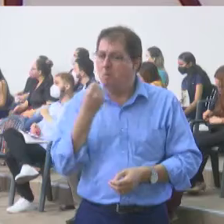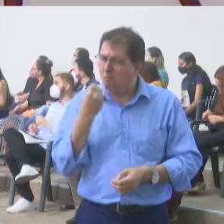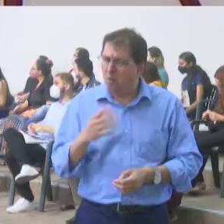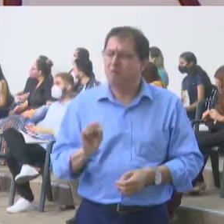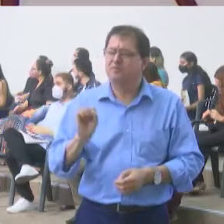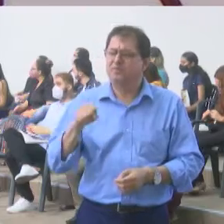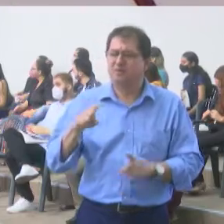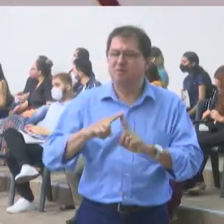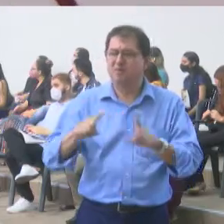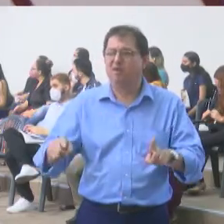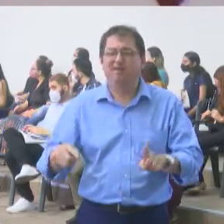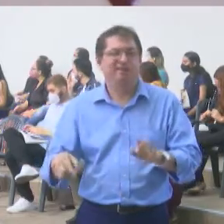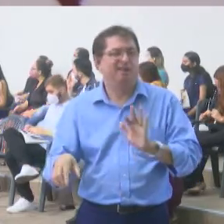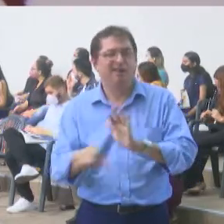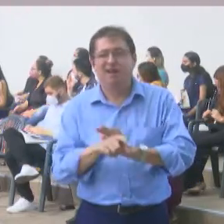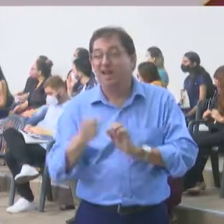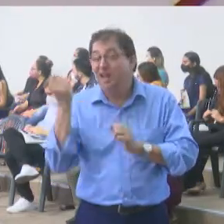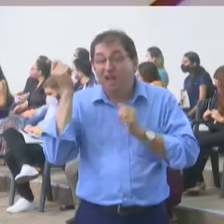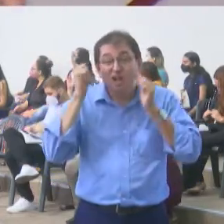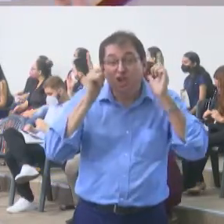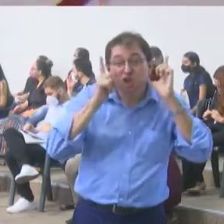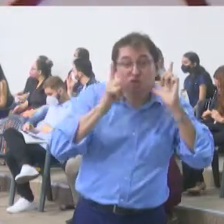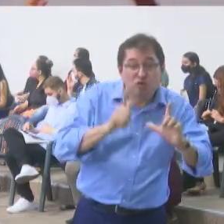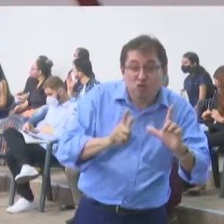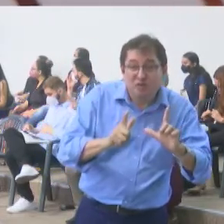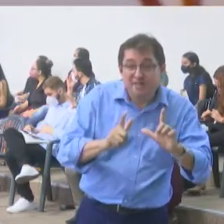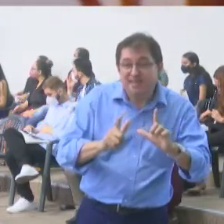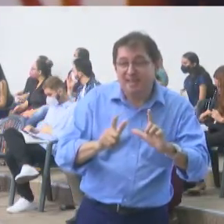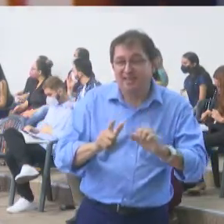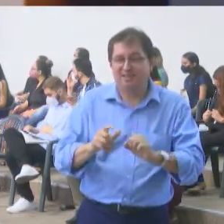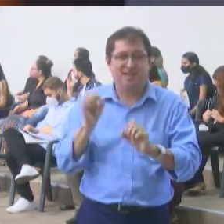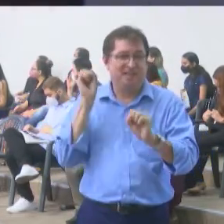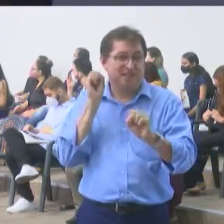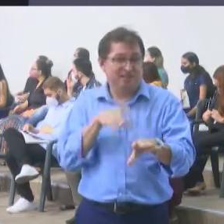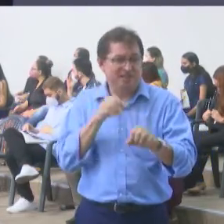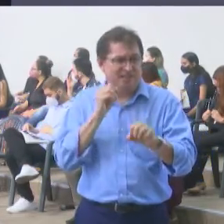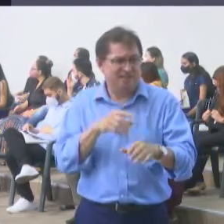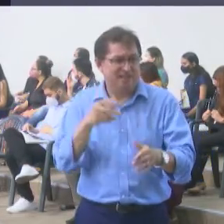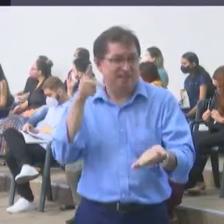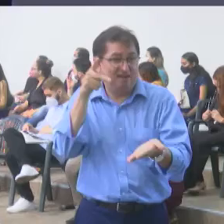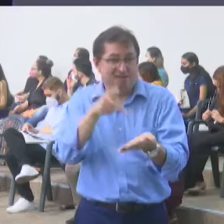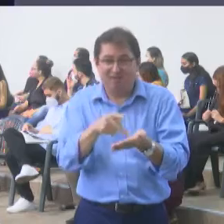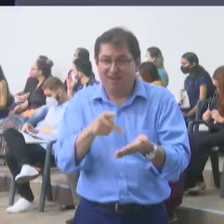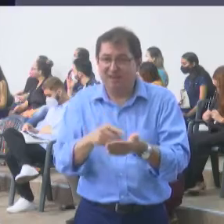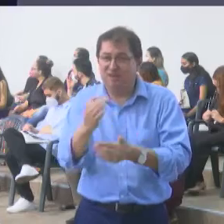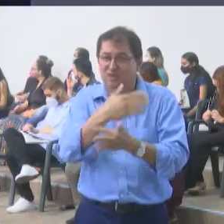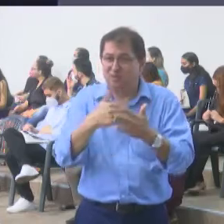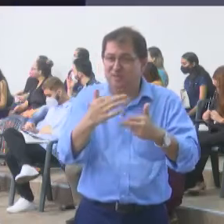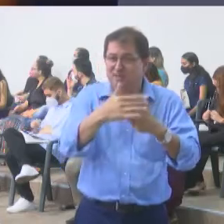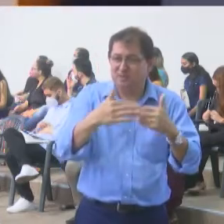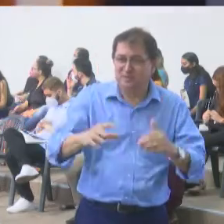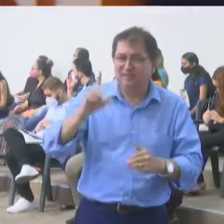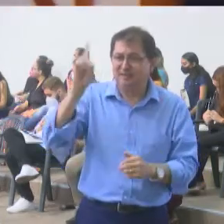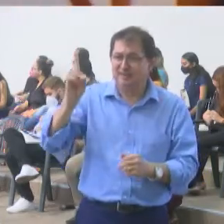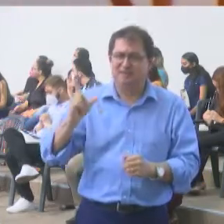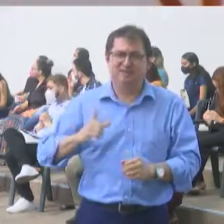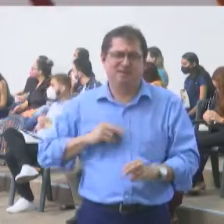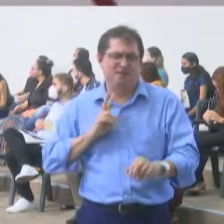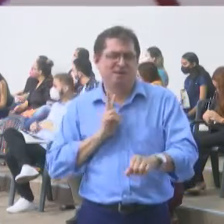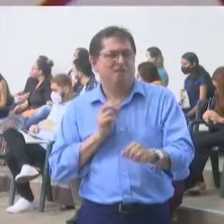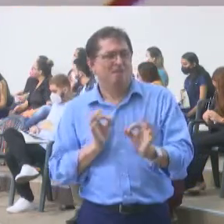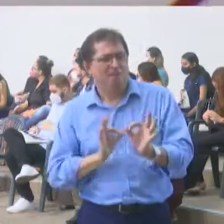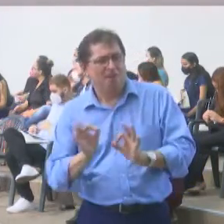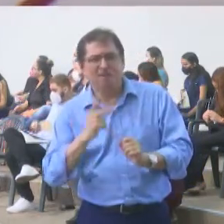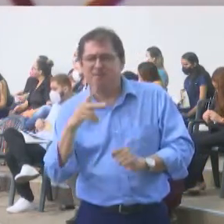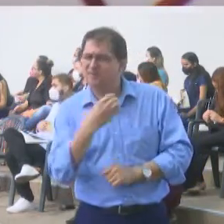boa, só que a lei não consegue lidar comigo e com você que somos pecadores. A lei é colocada e a gente estuda a lei, a gente aprende a lei, a